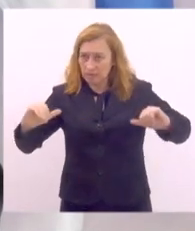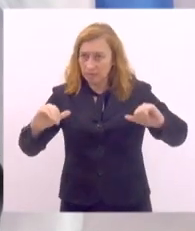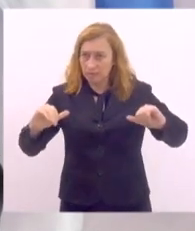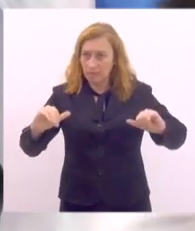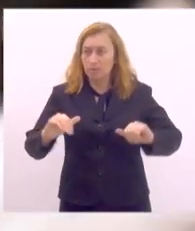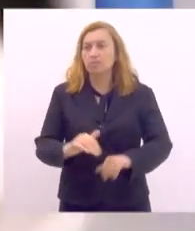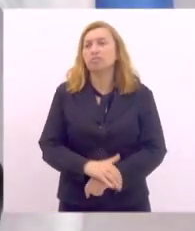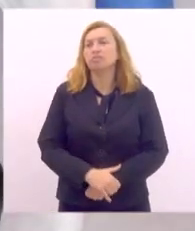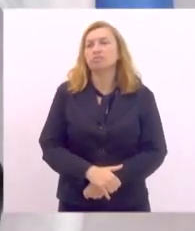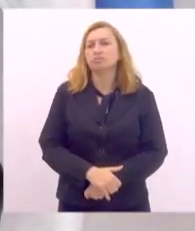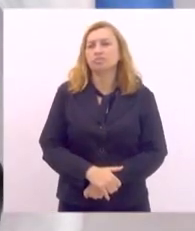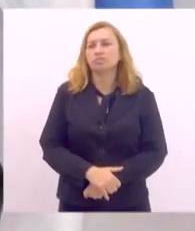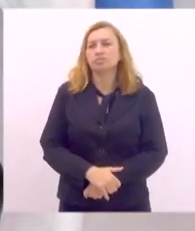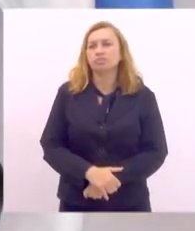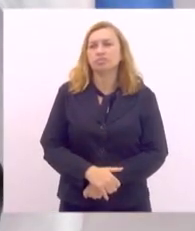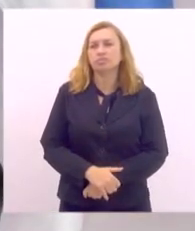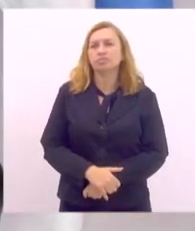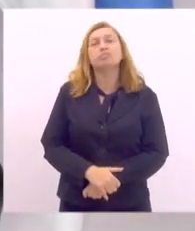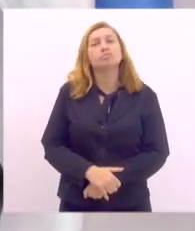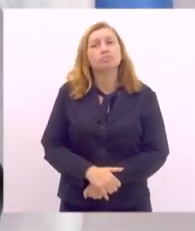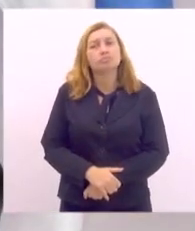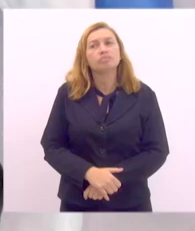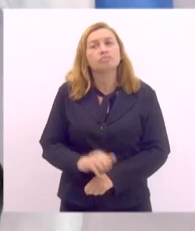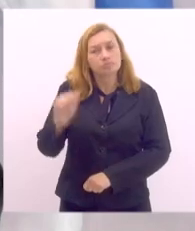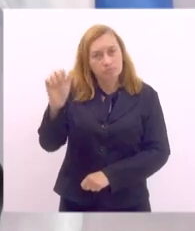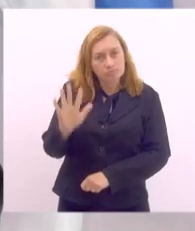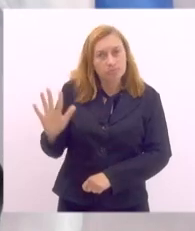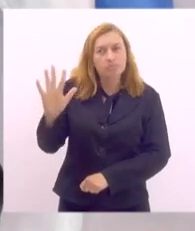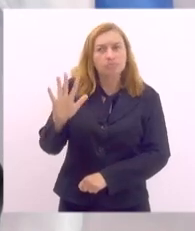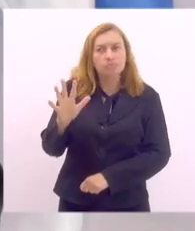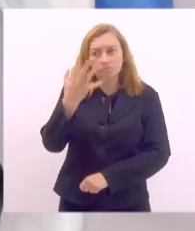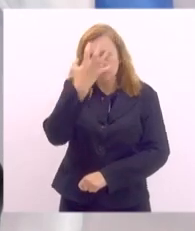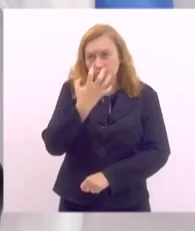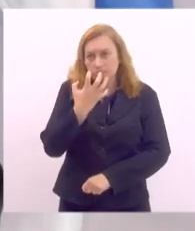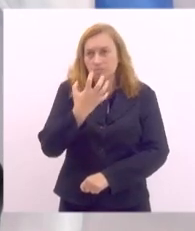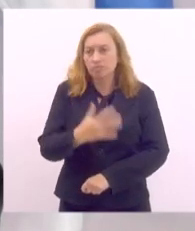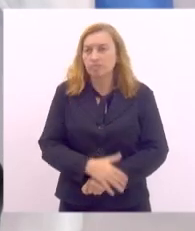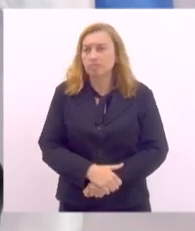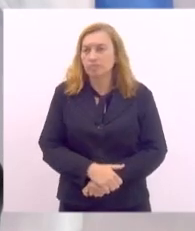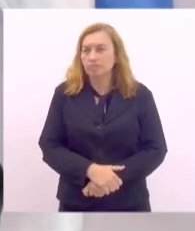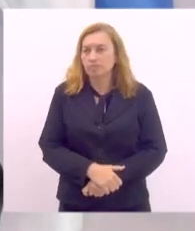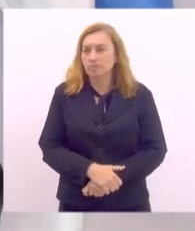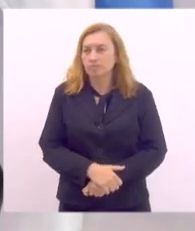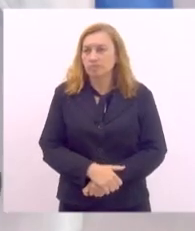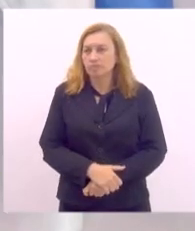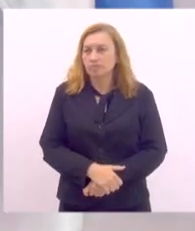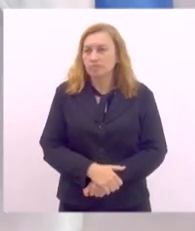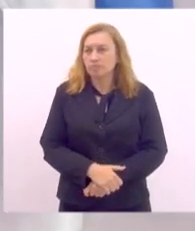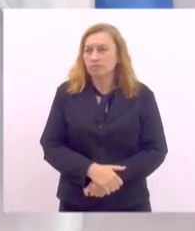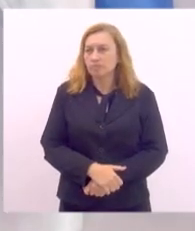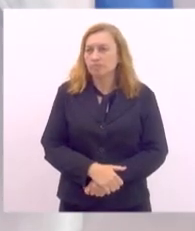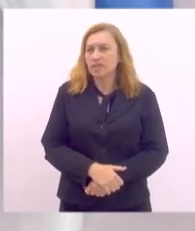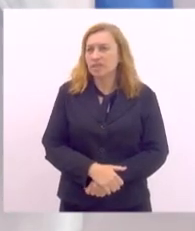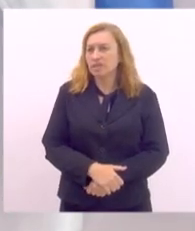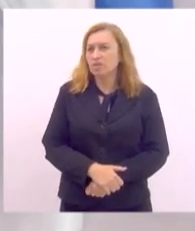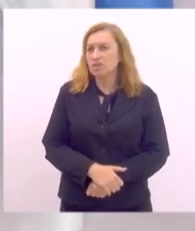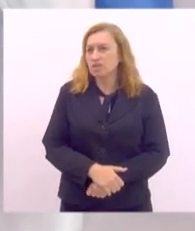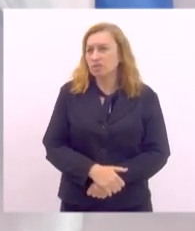filhos separados. É uma questão nacional, uma questão séria. Que essa...